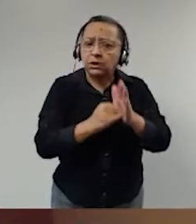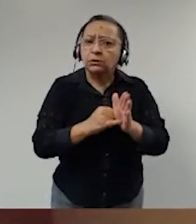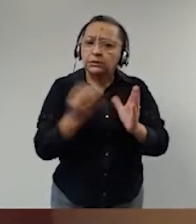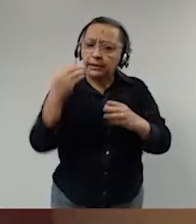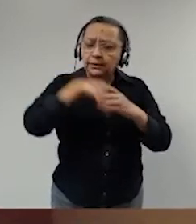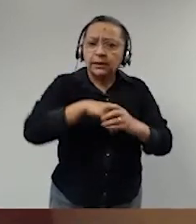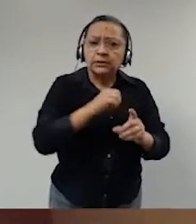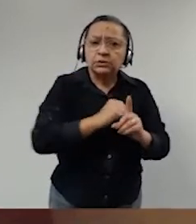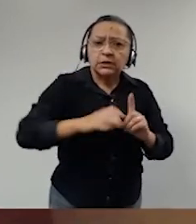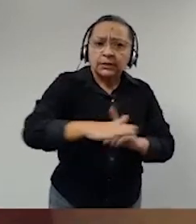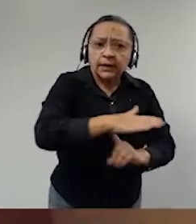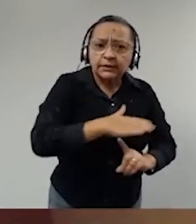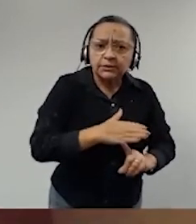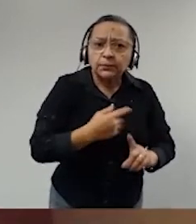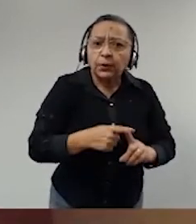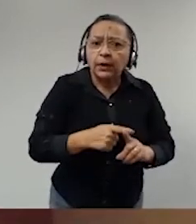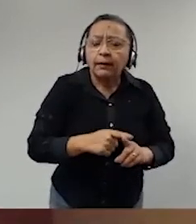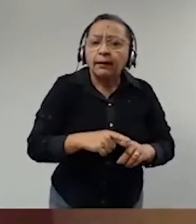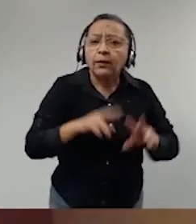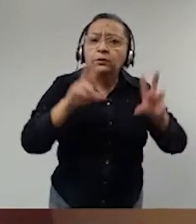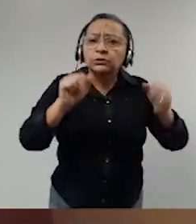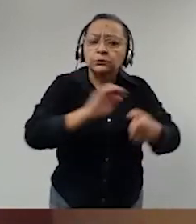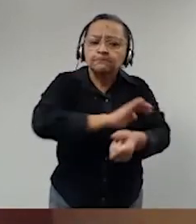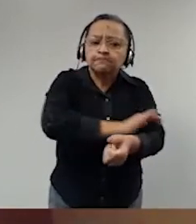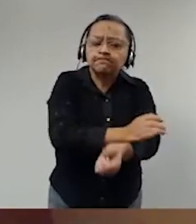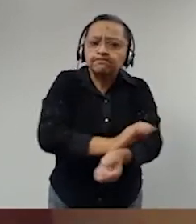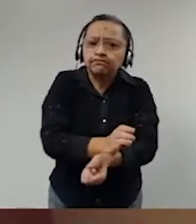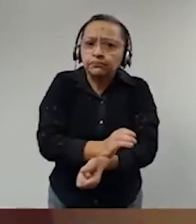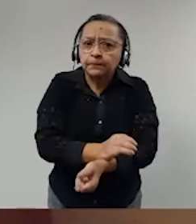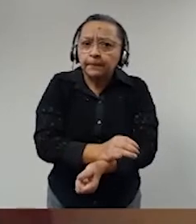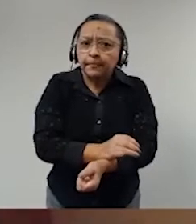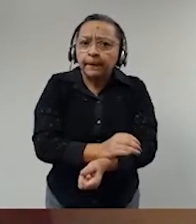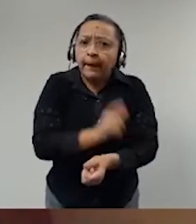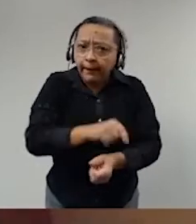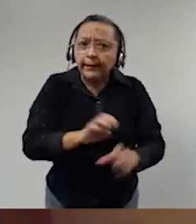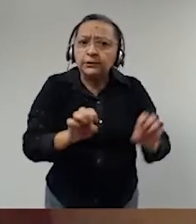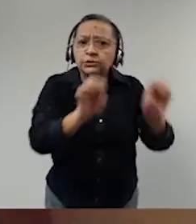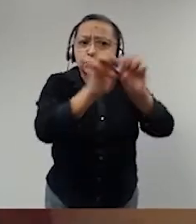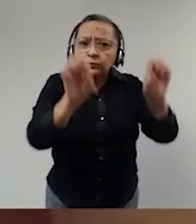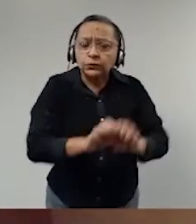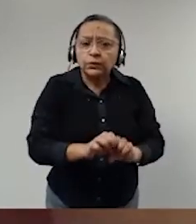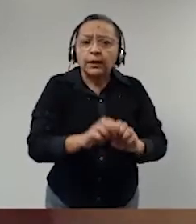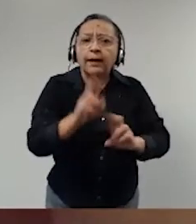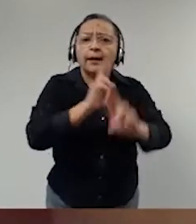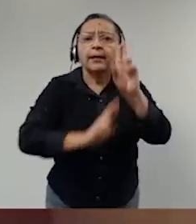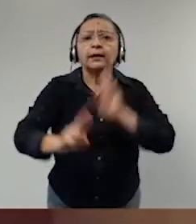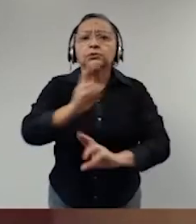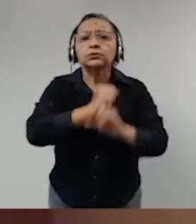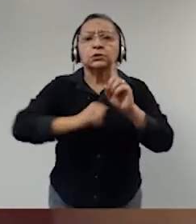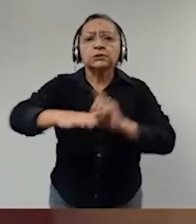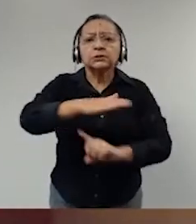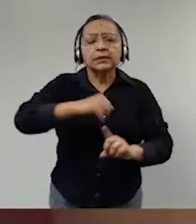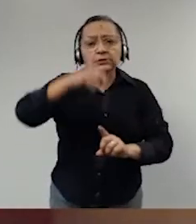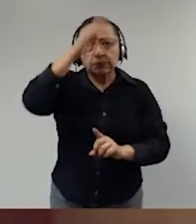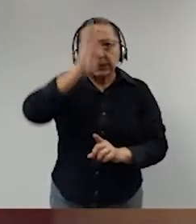como já foi dito aqui por aqueles que me antecederam, é uma questão que estrutura as relações sociais no Brasil e que, portanto, está presente